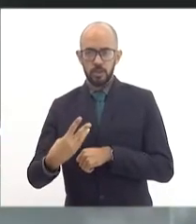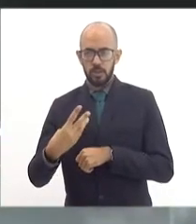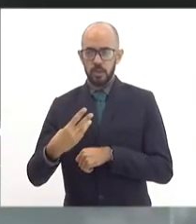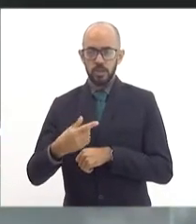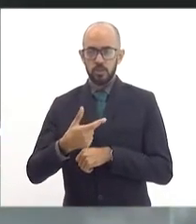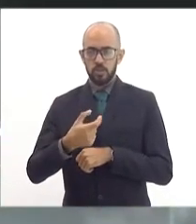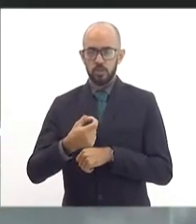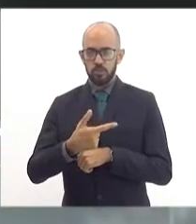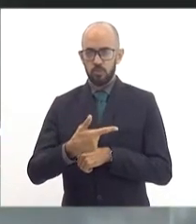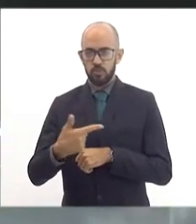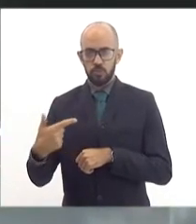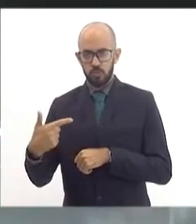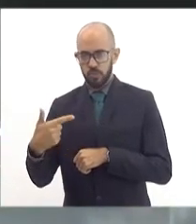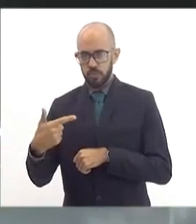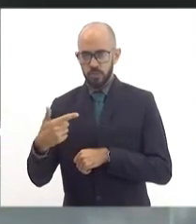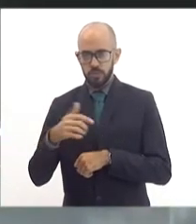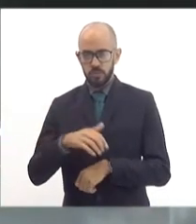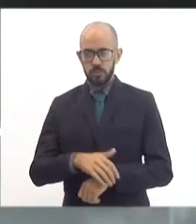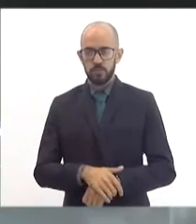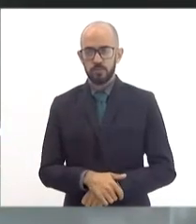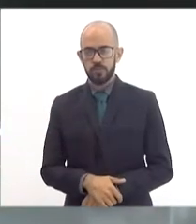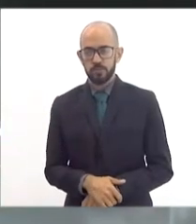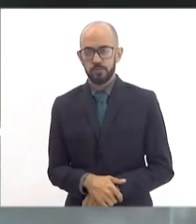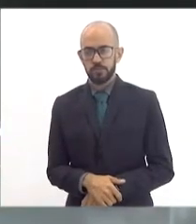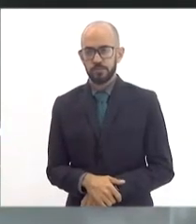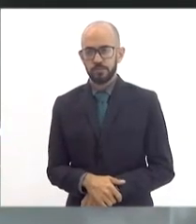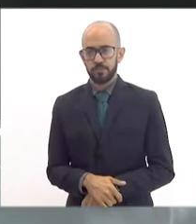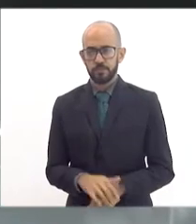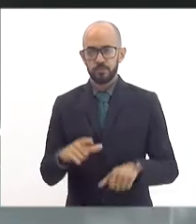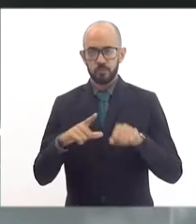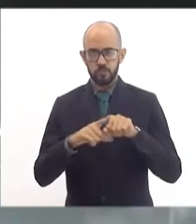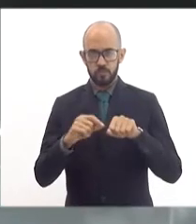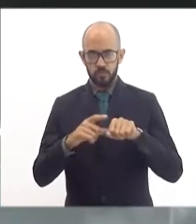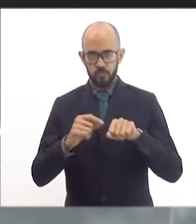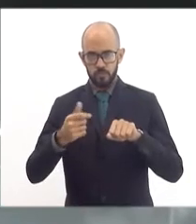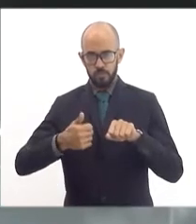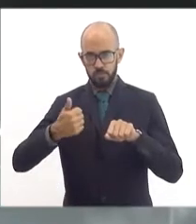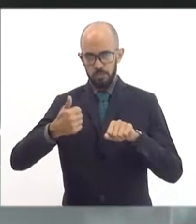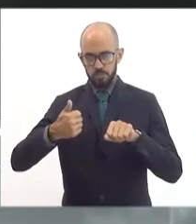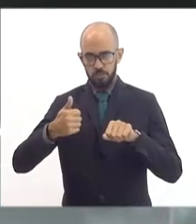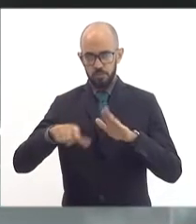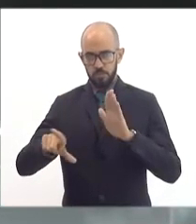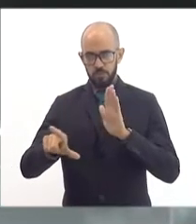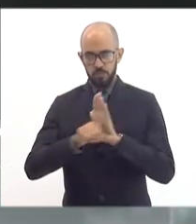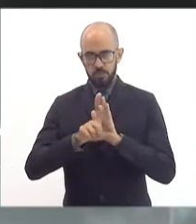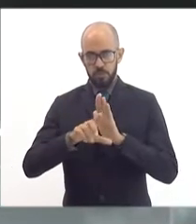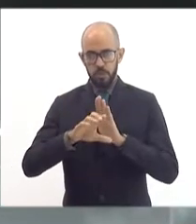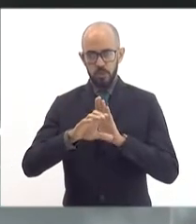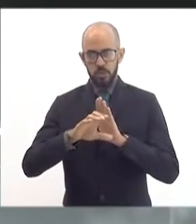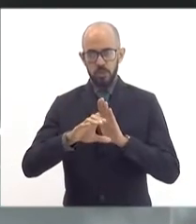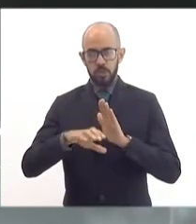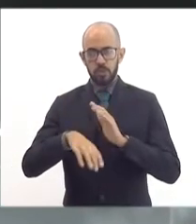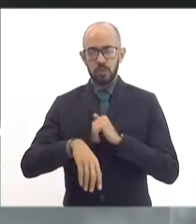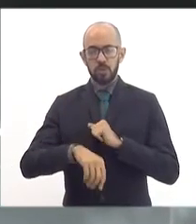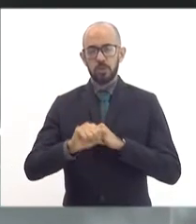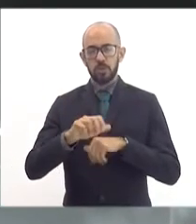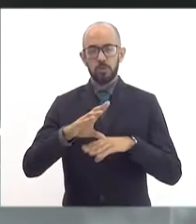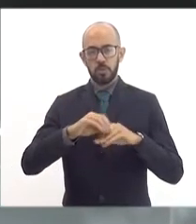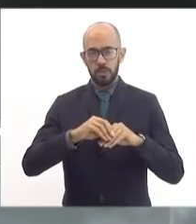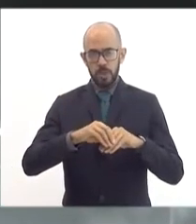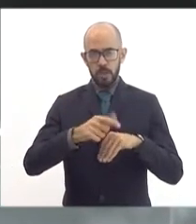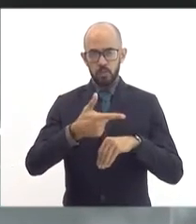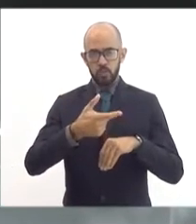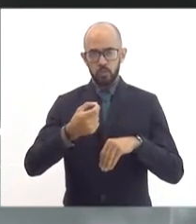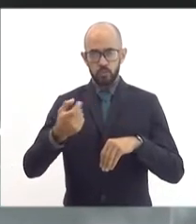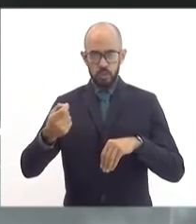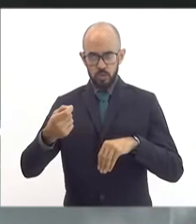de 22. Então, lá no artigo 1º da Lei Complementar 200,